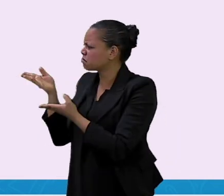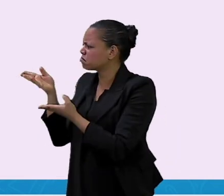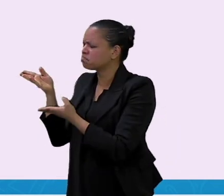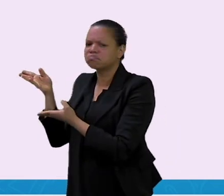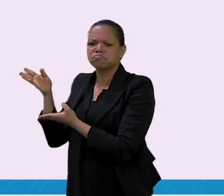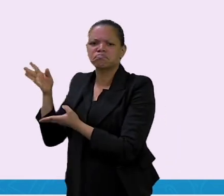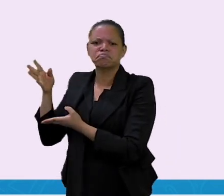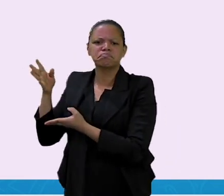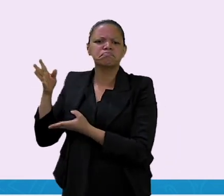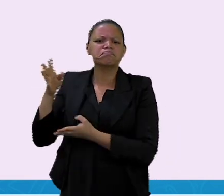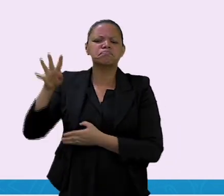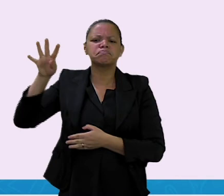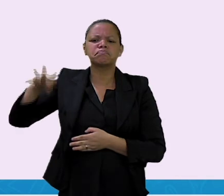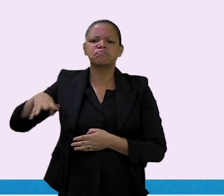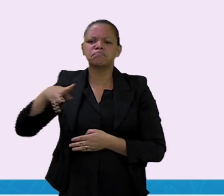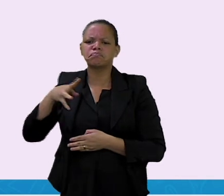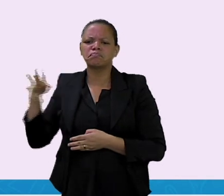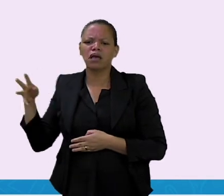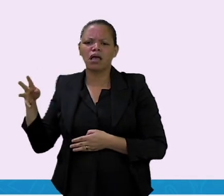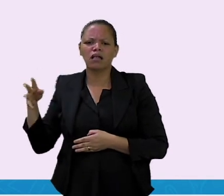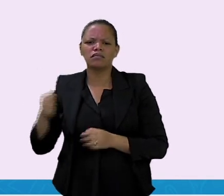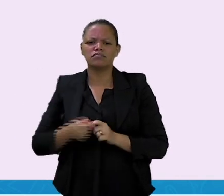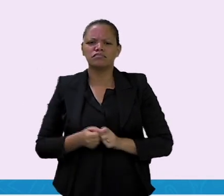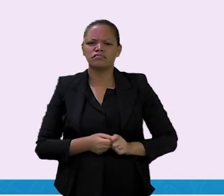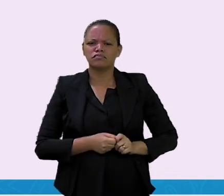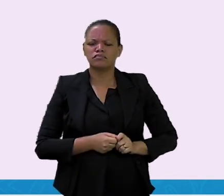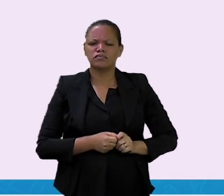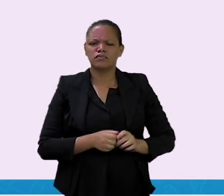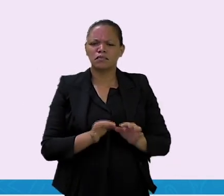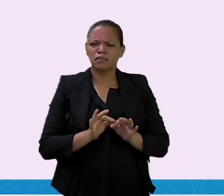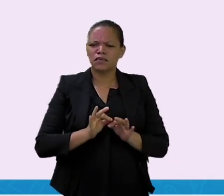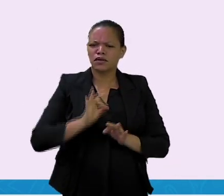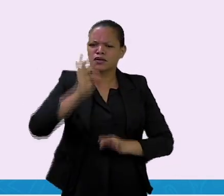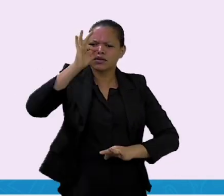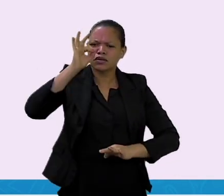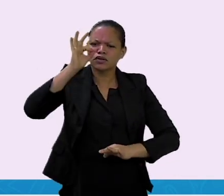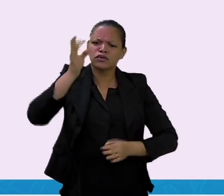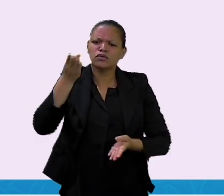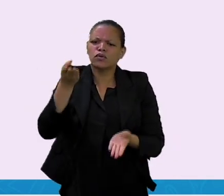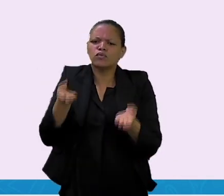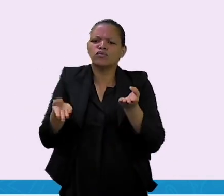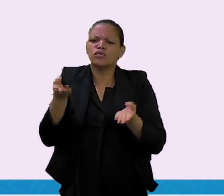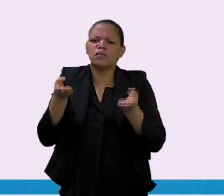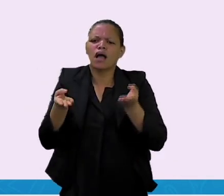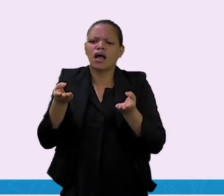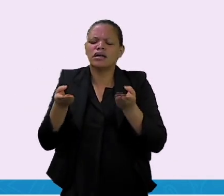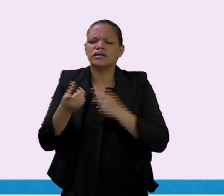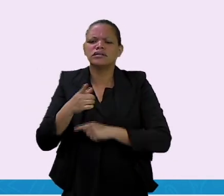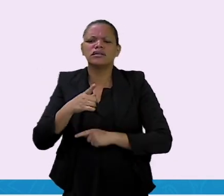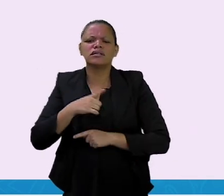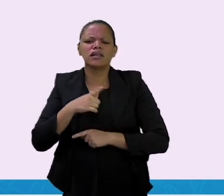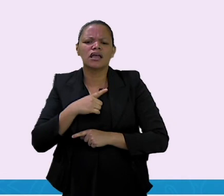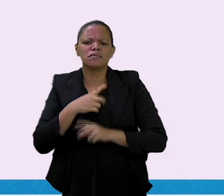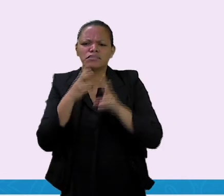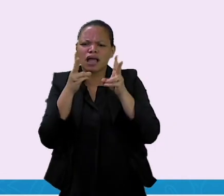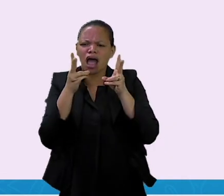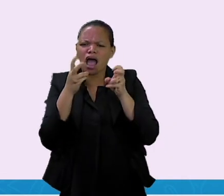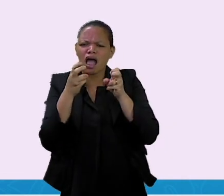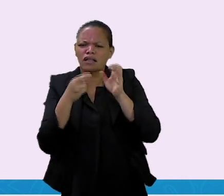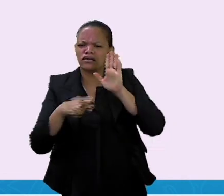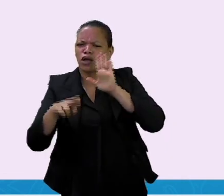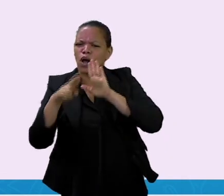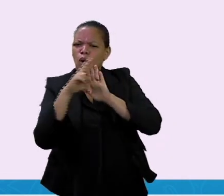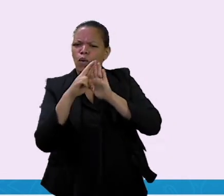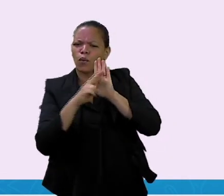de massa. Então, nós temos aqui uma regrinha que facilita quando você precisa fazer as mudanças